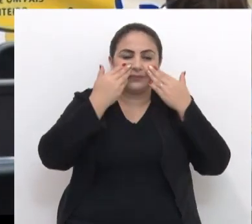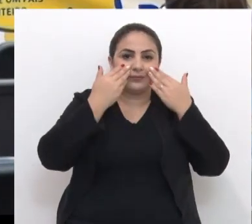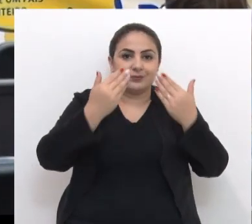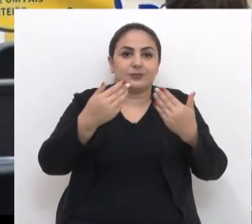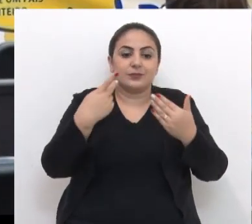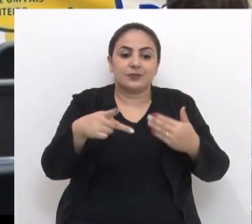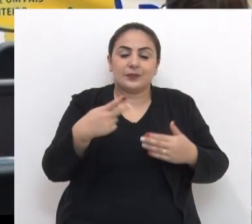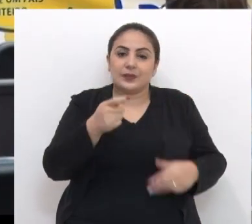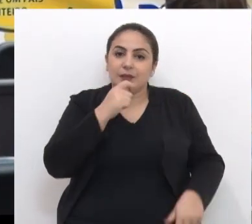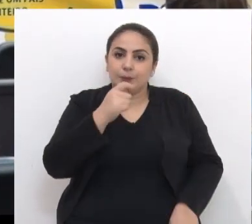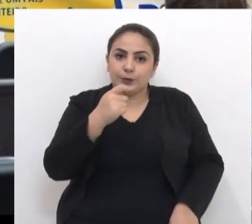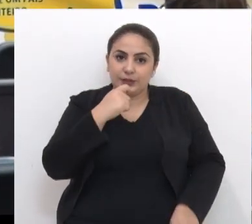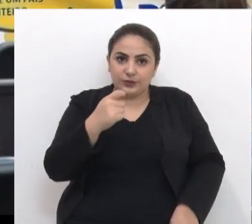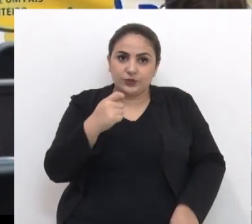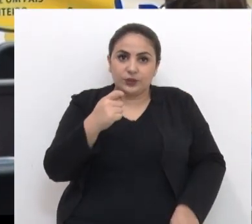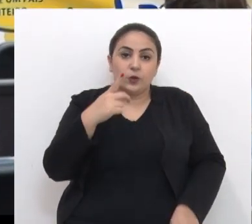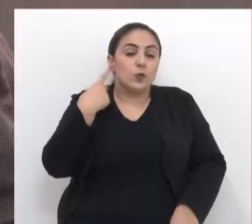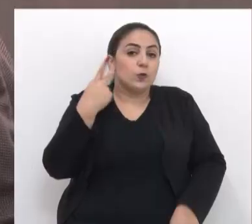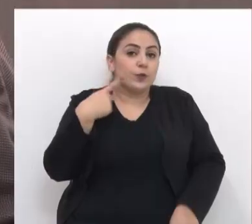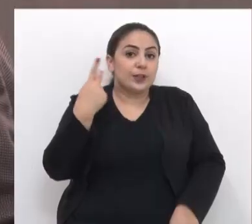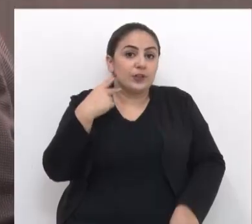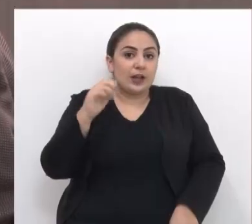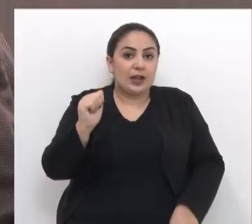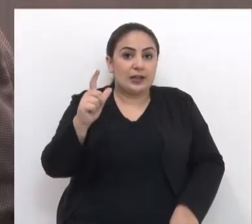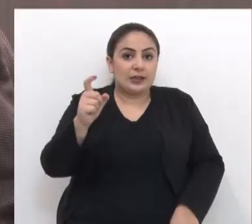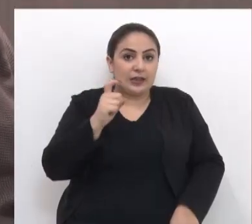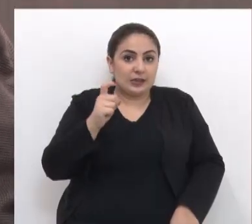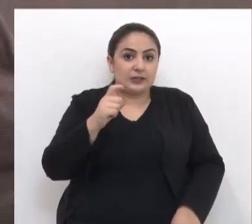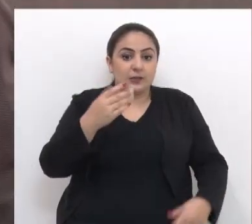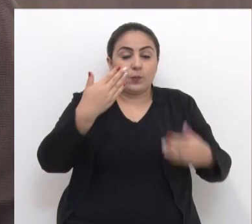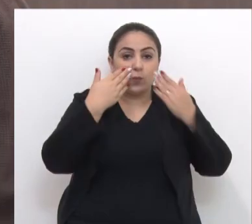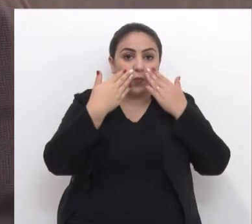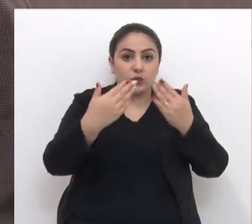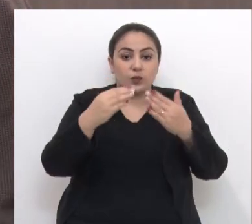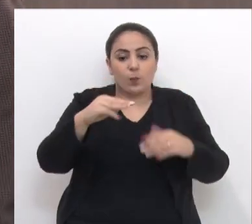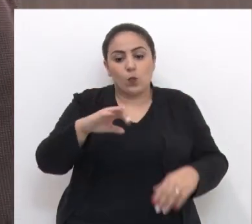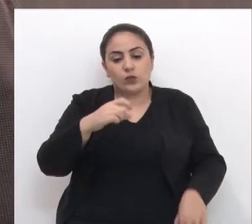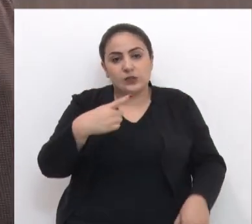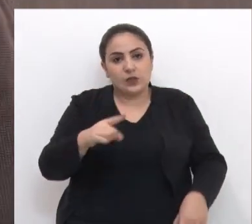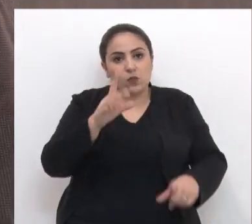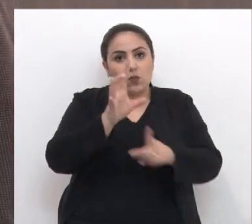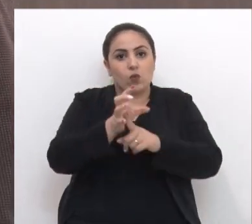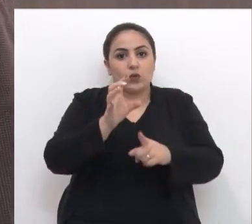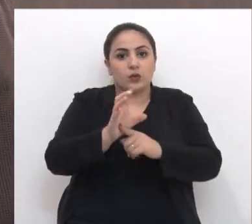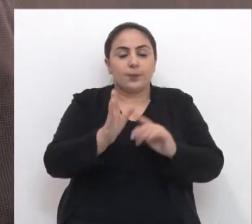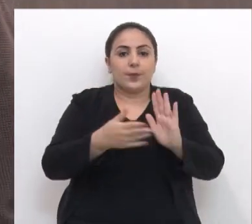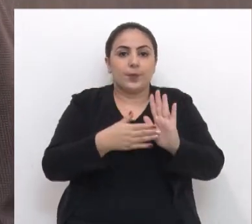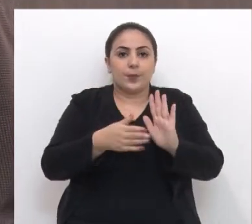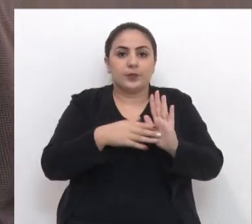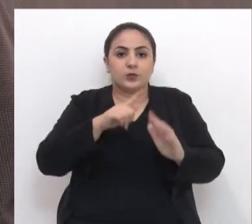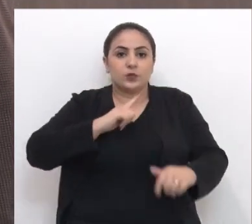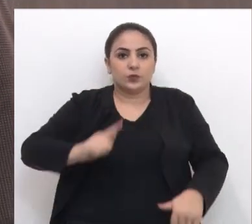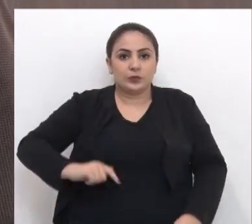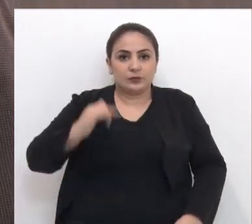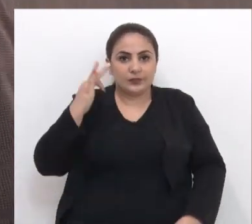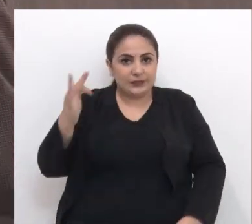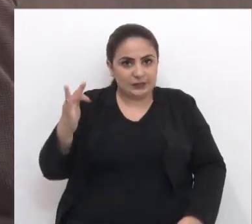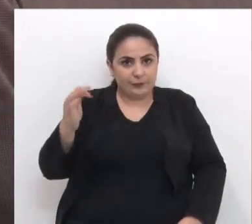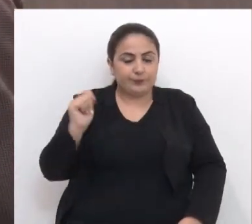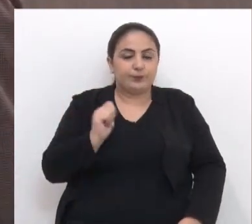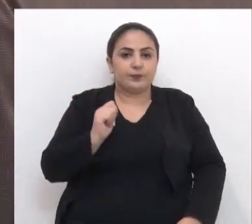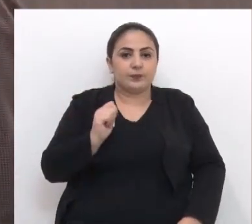foi exposto nesta reportagem, o vereador Alex Necker apresentou uma moção de repúdio à proposta do